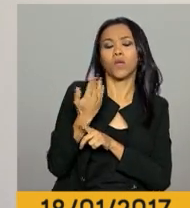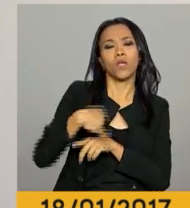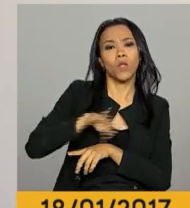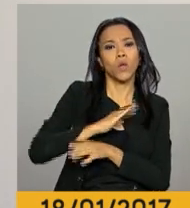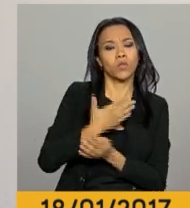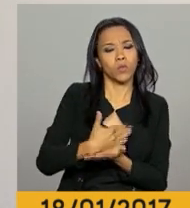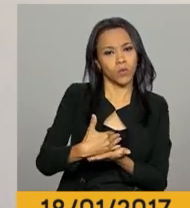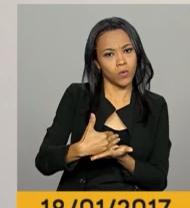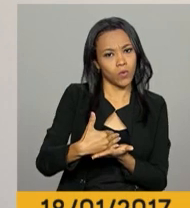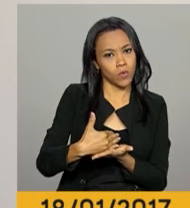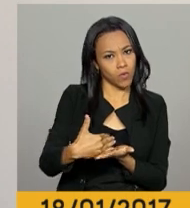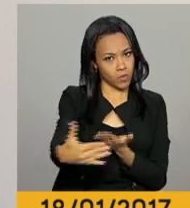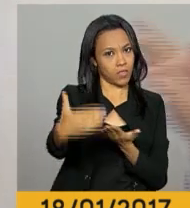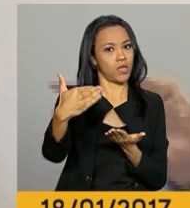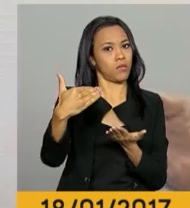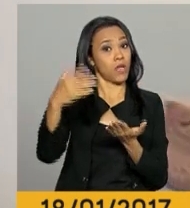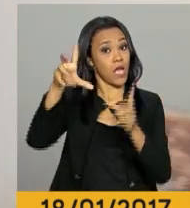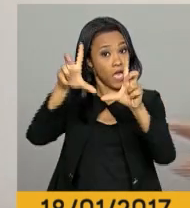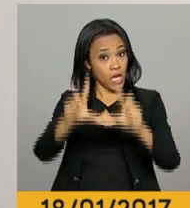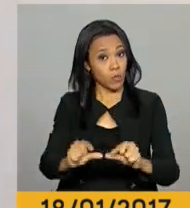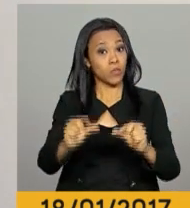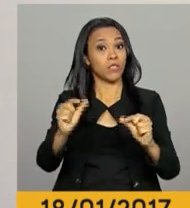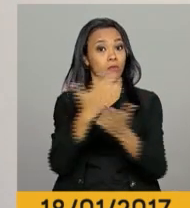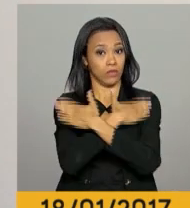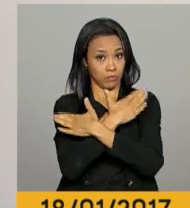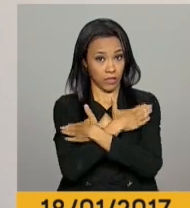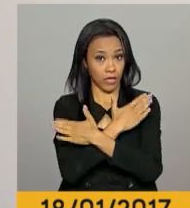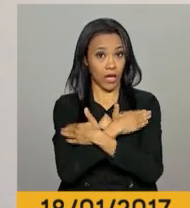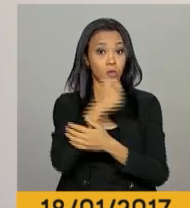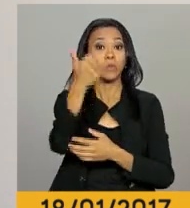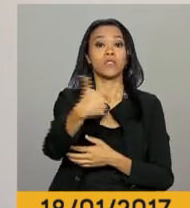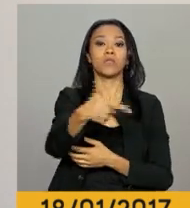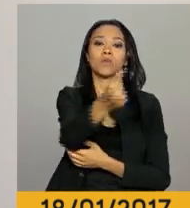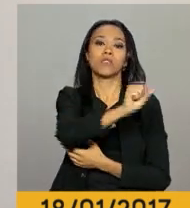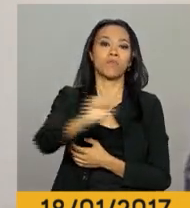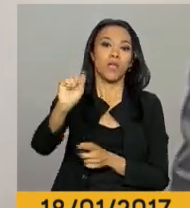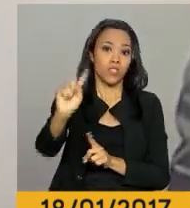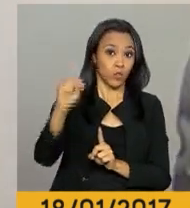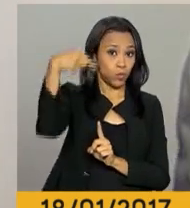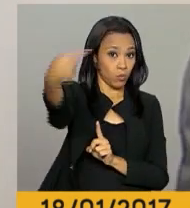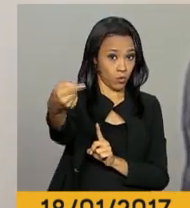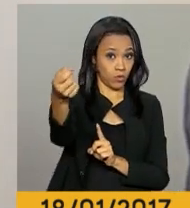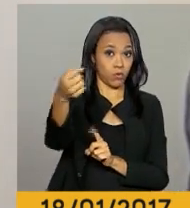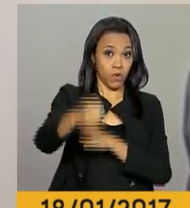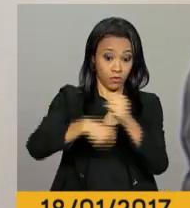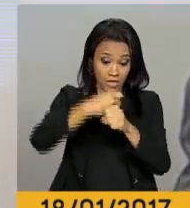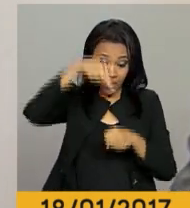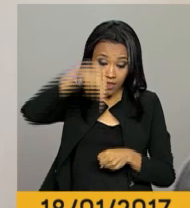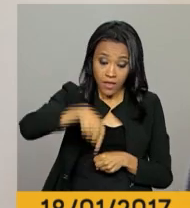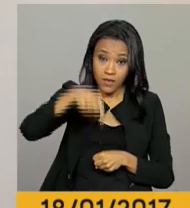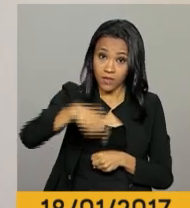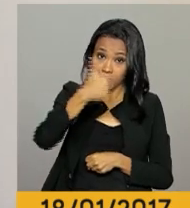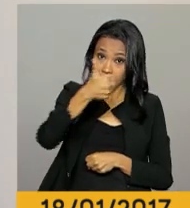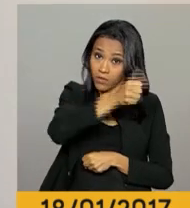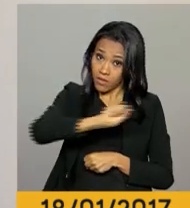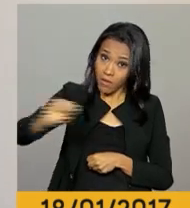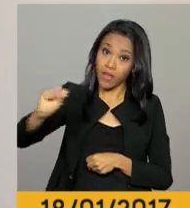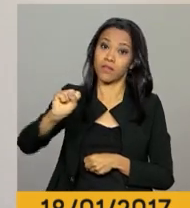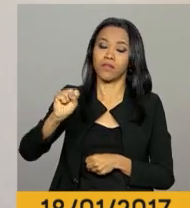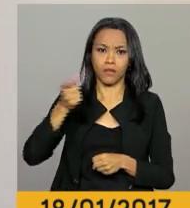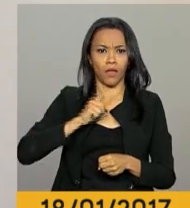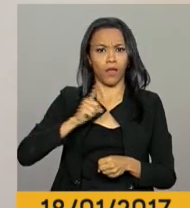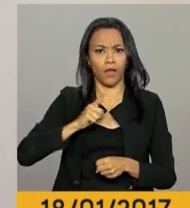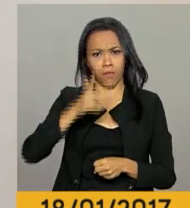venhamos a começar reduzir o desemprego no segundo semestre do ano que vem porque neste primeiro semestre ainda a capacidade